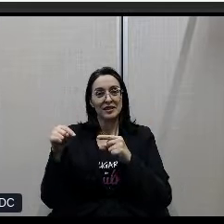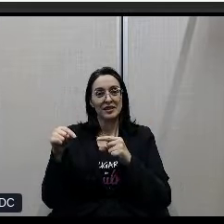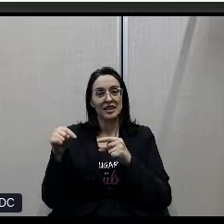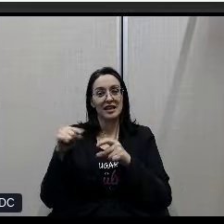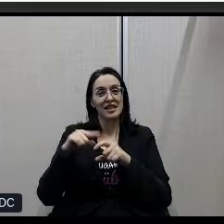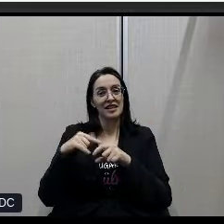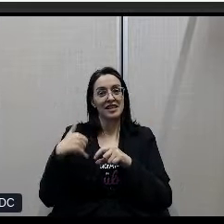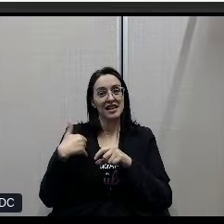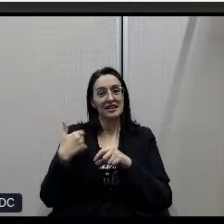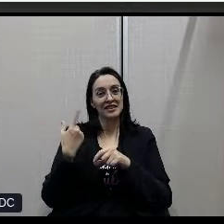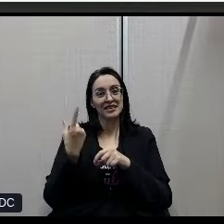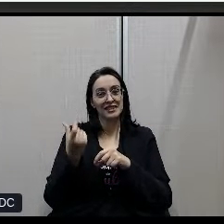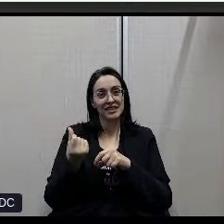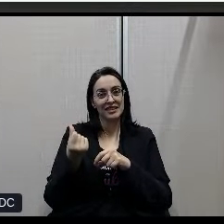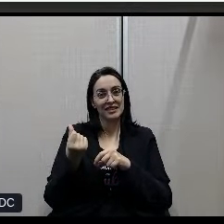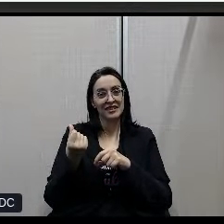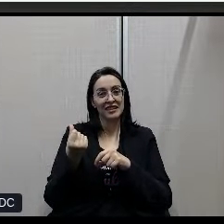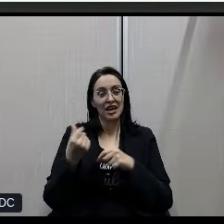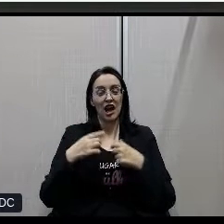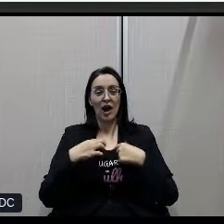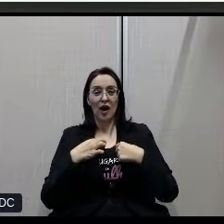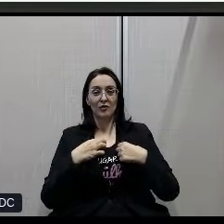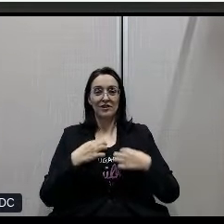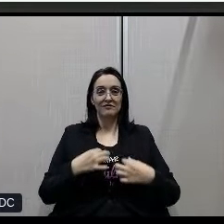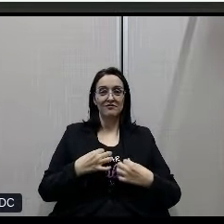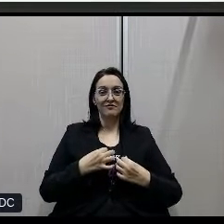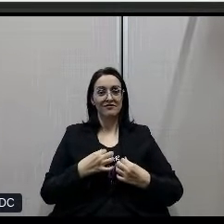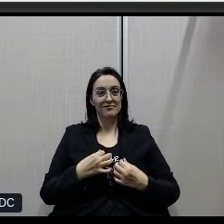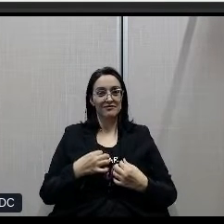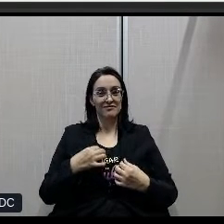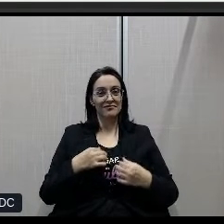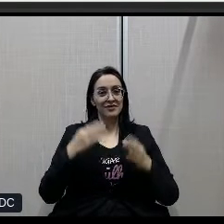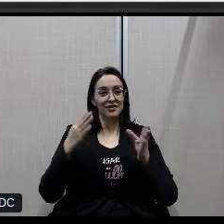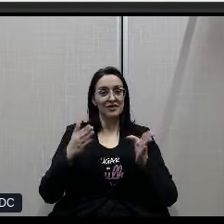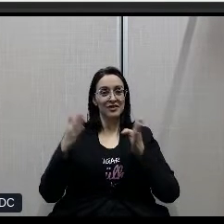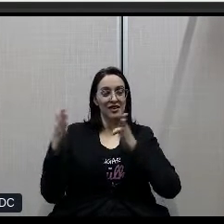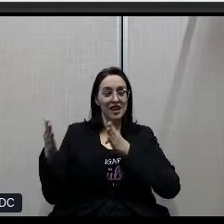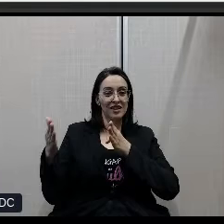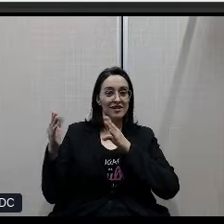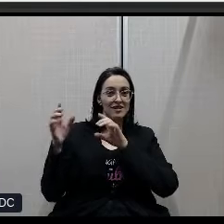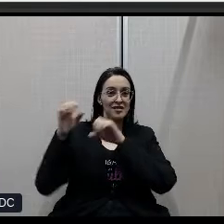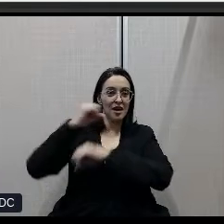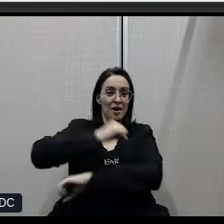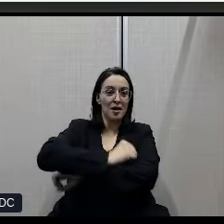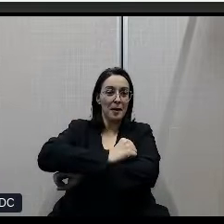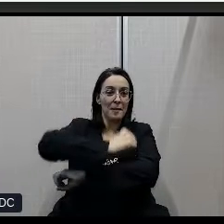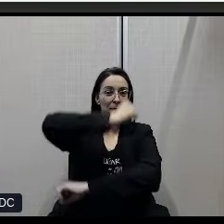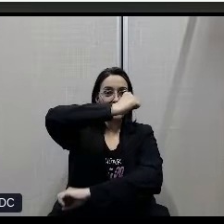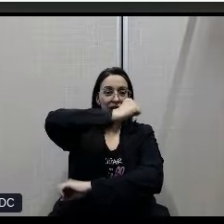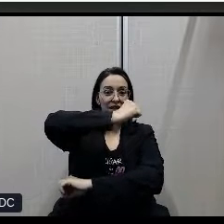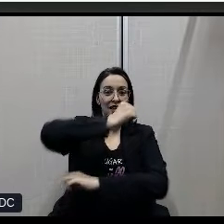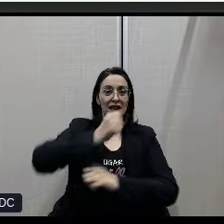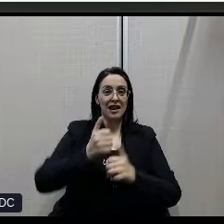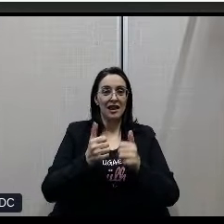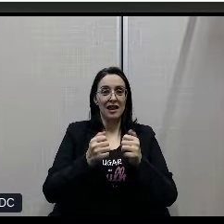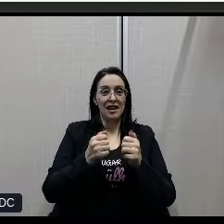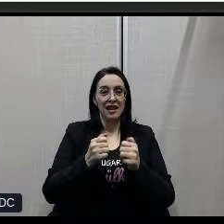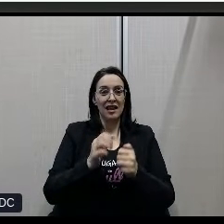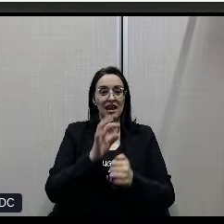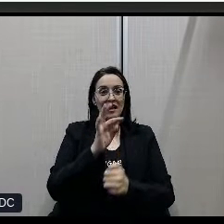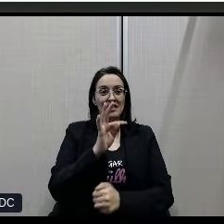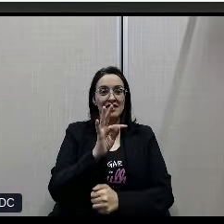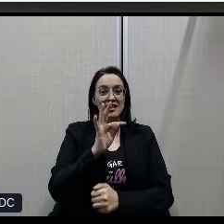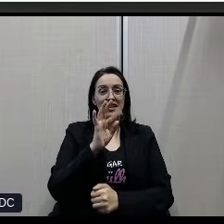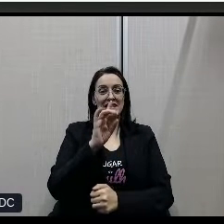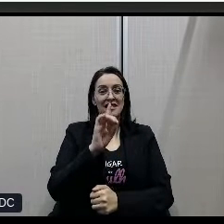meus 16 aninhos, usando uma roupa social, ao lado de um banner. Na época, o nome do jogo era TDA Help,